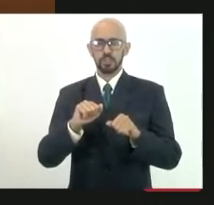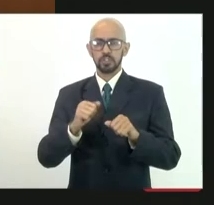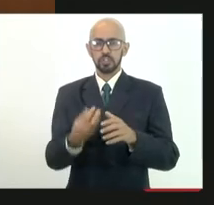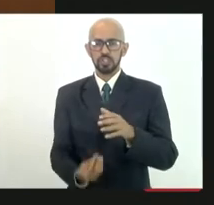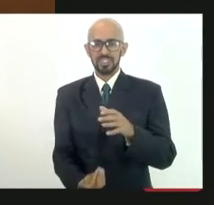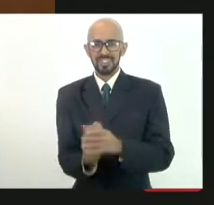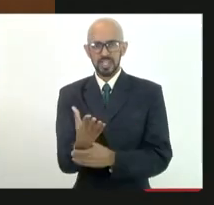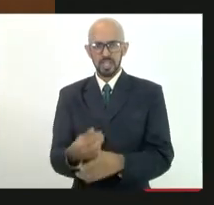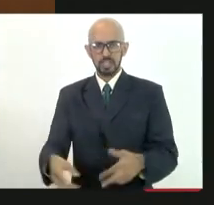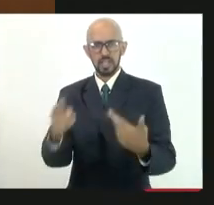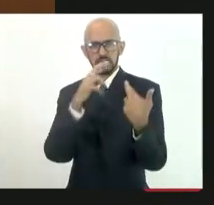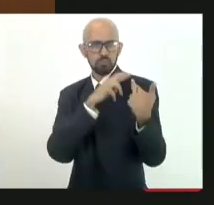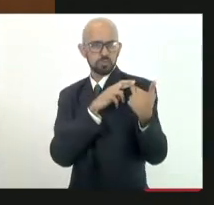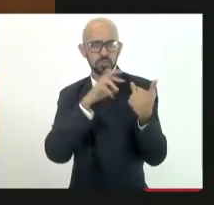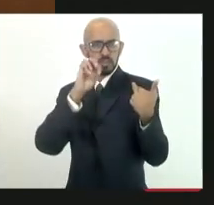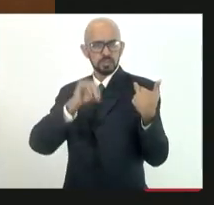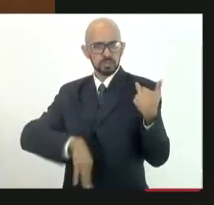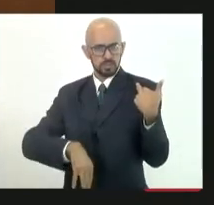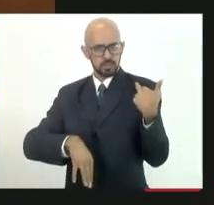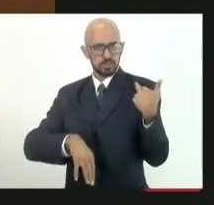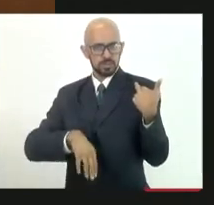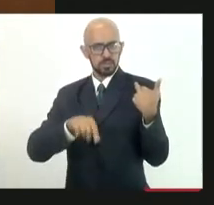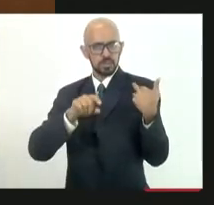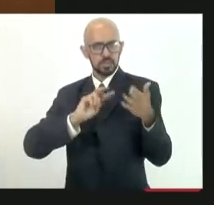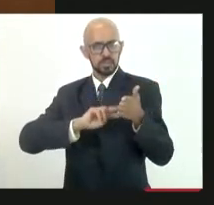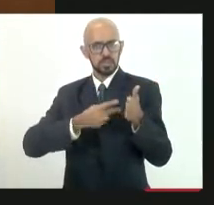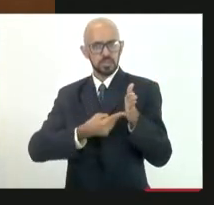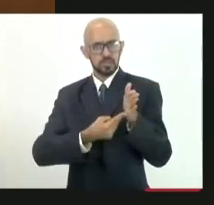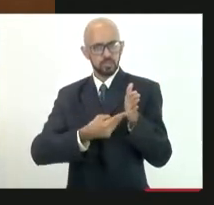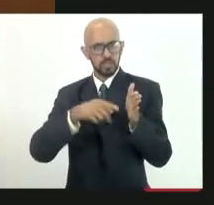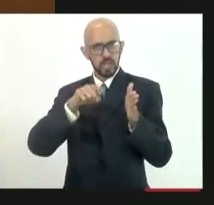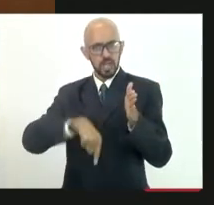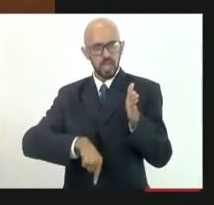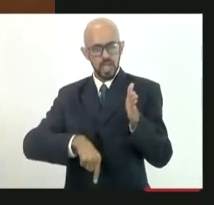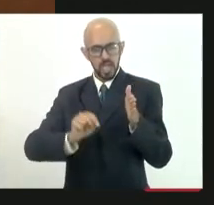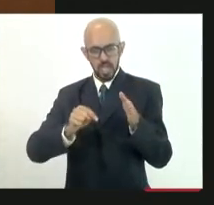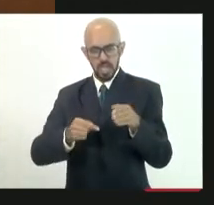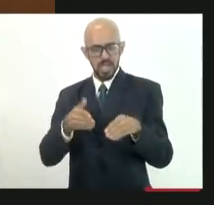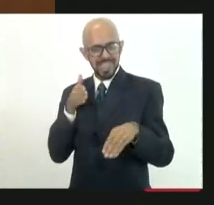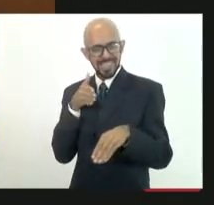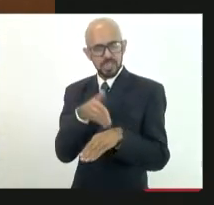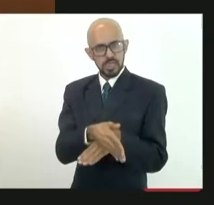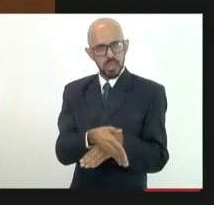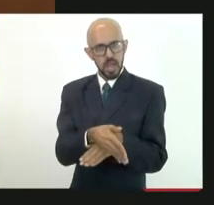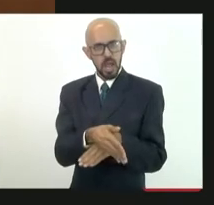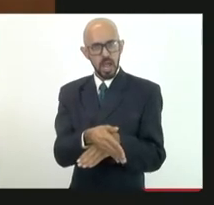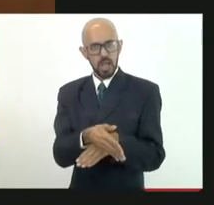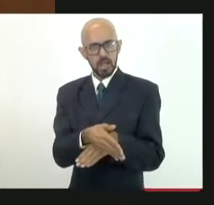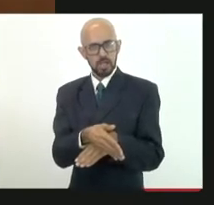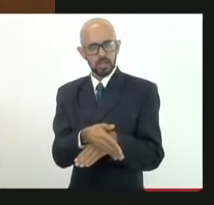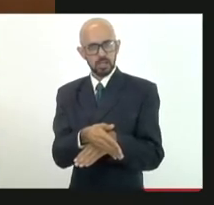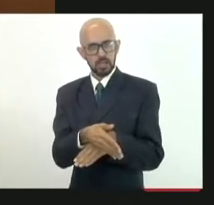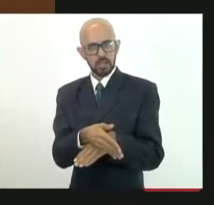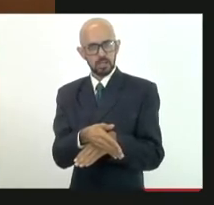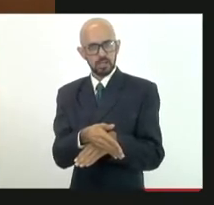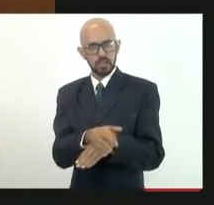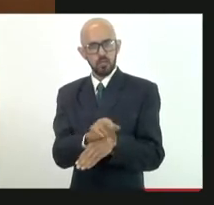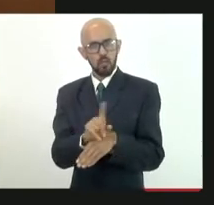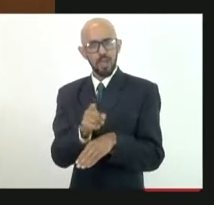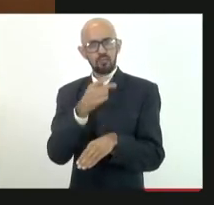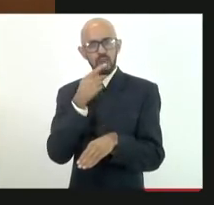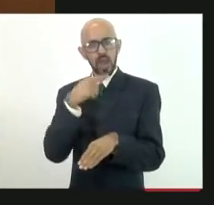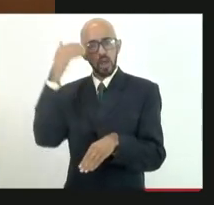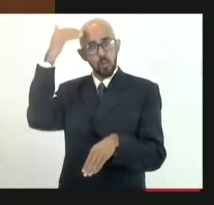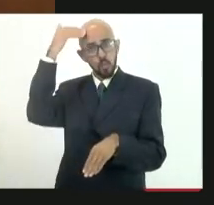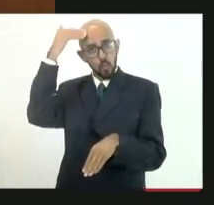responsabilizarmos, sim, responsabilidade significa envolver no compromisso, não é tratá-los como culpados, não se trata disso, mas